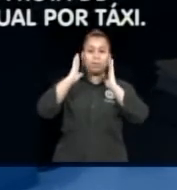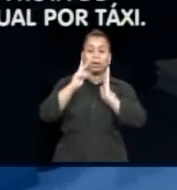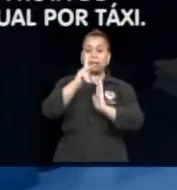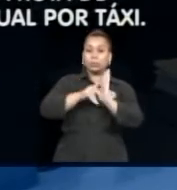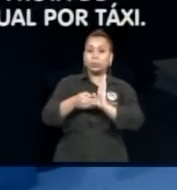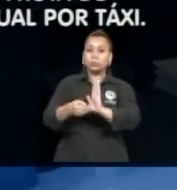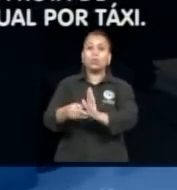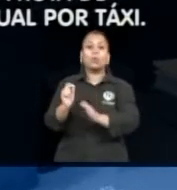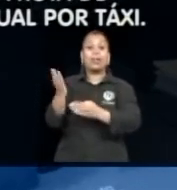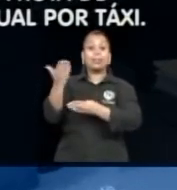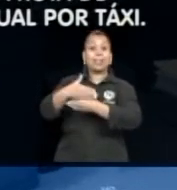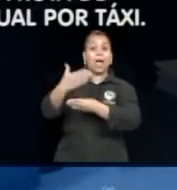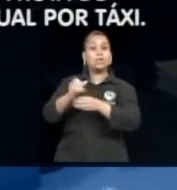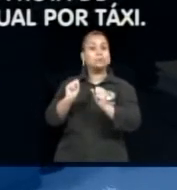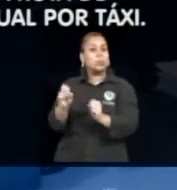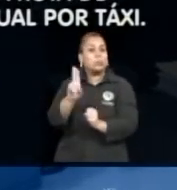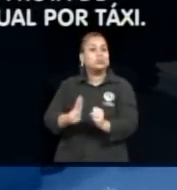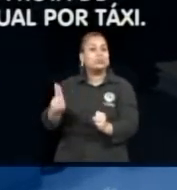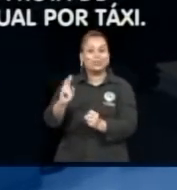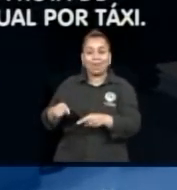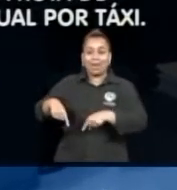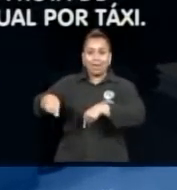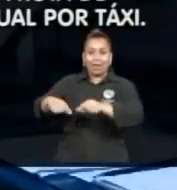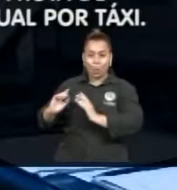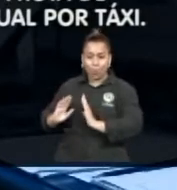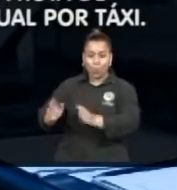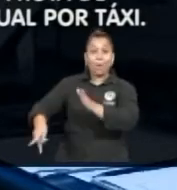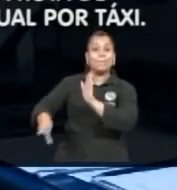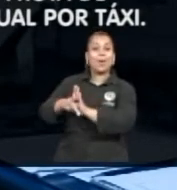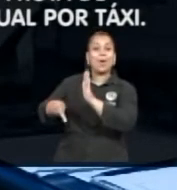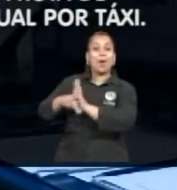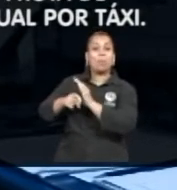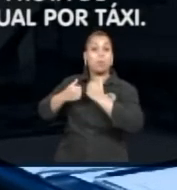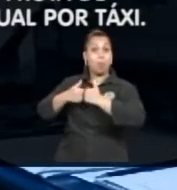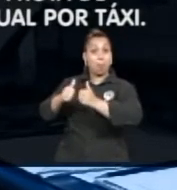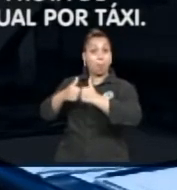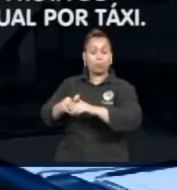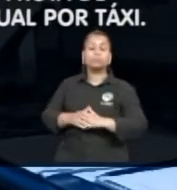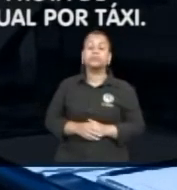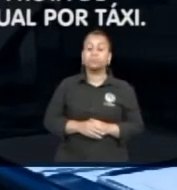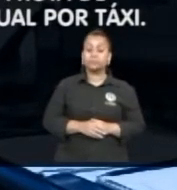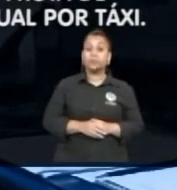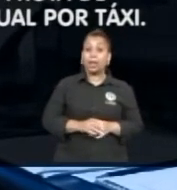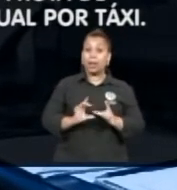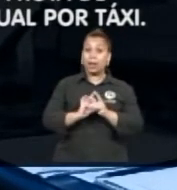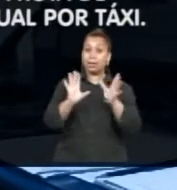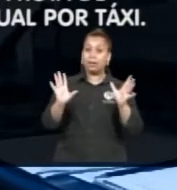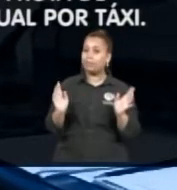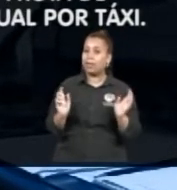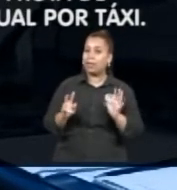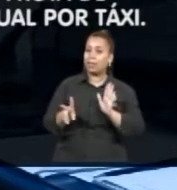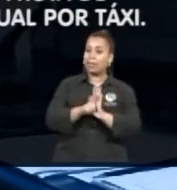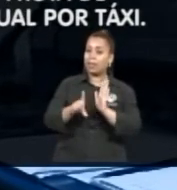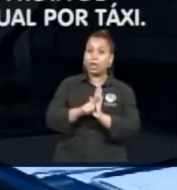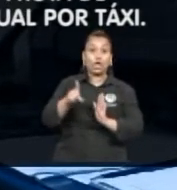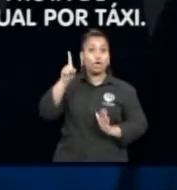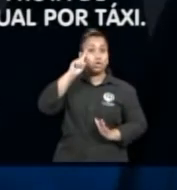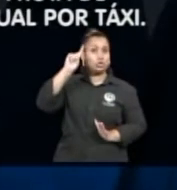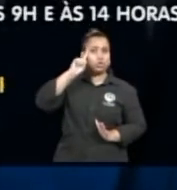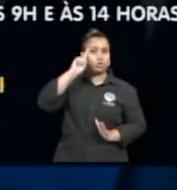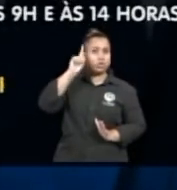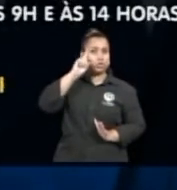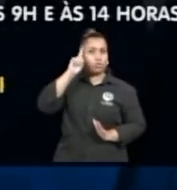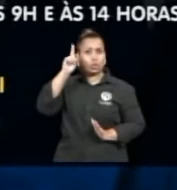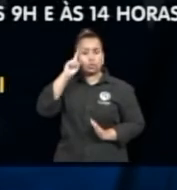que táxi possa usar as faixas exclusivas de ônibus. A permissão que trata esta lei atinge todos os dias da